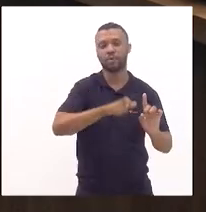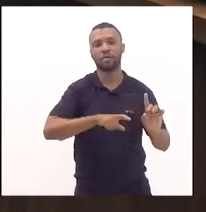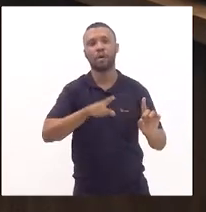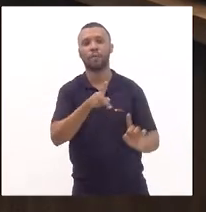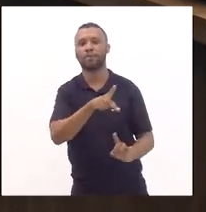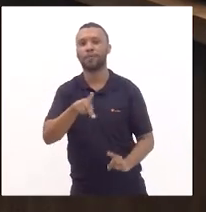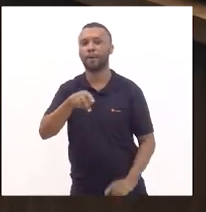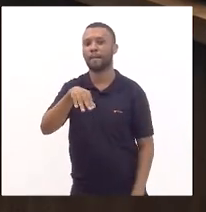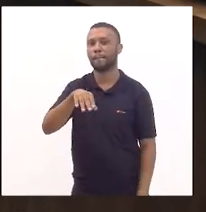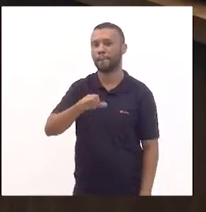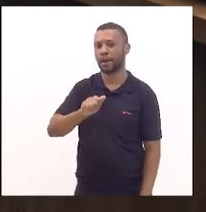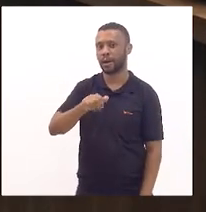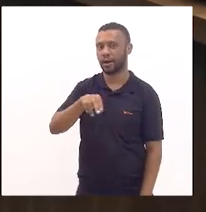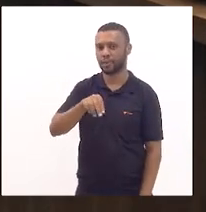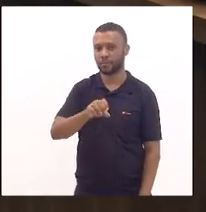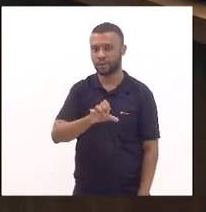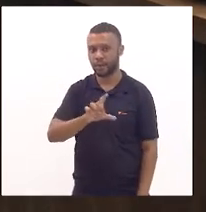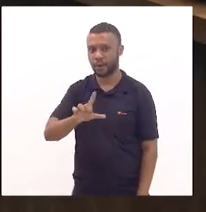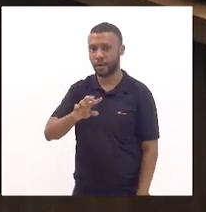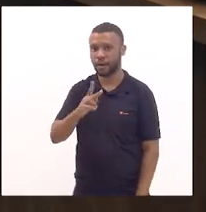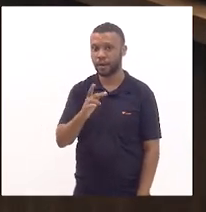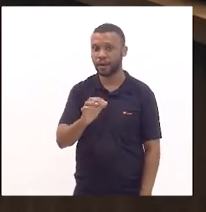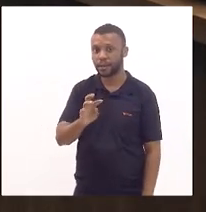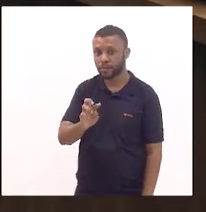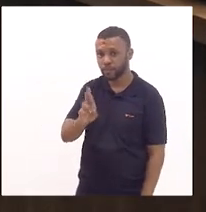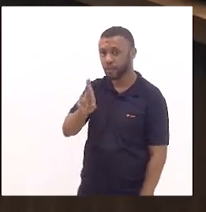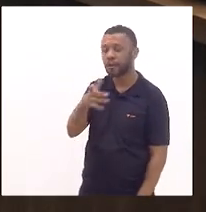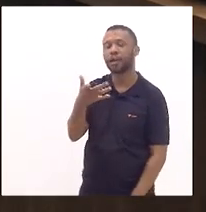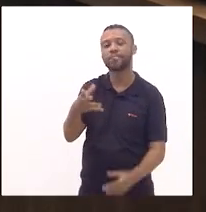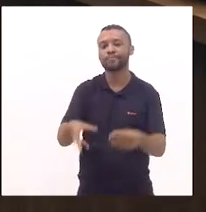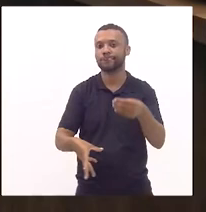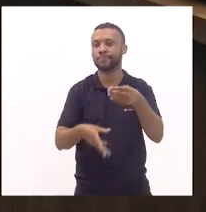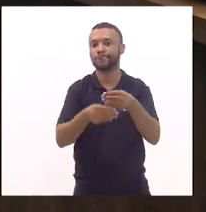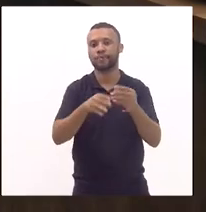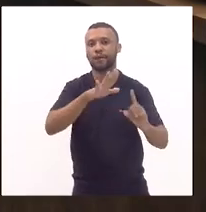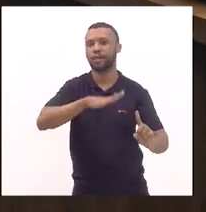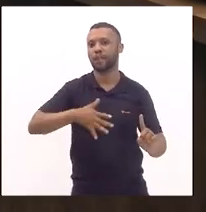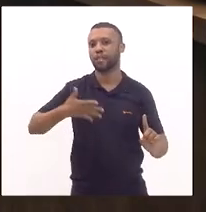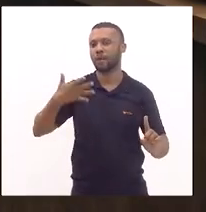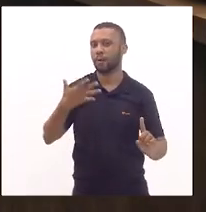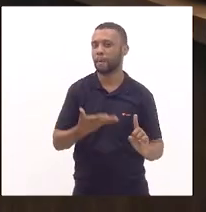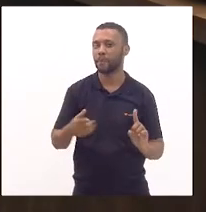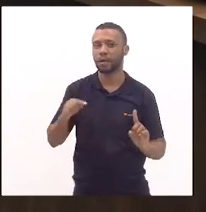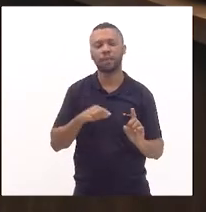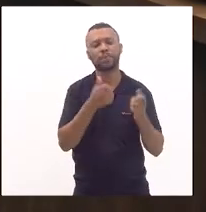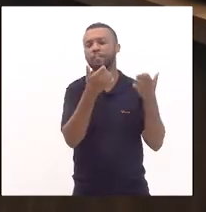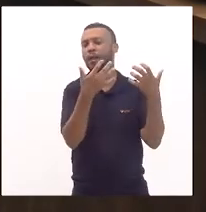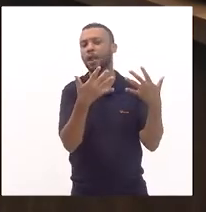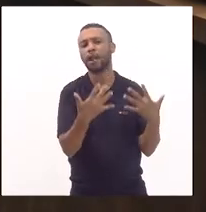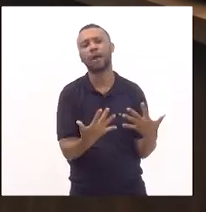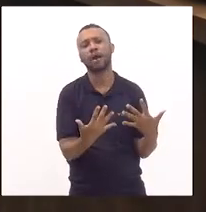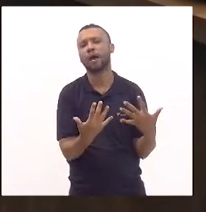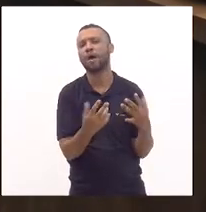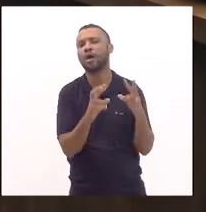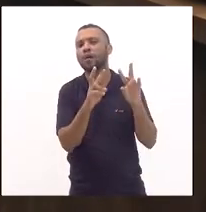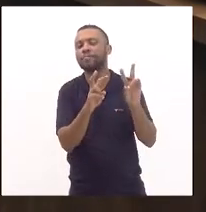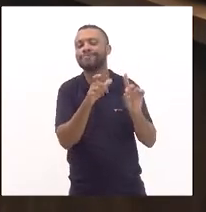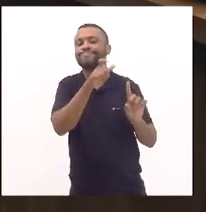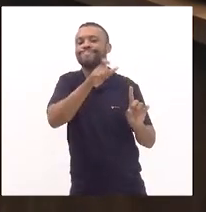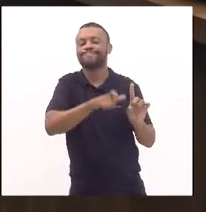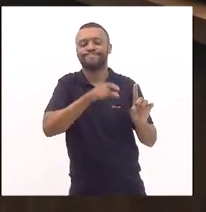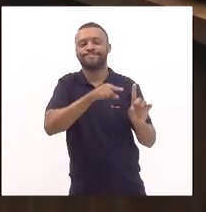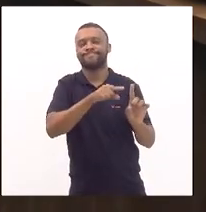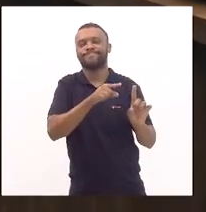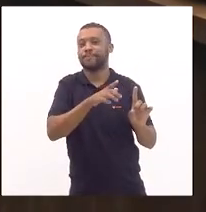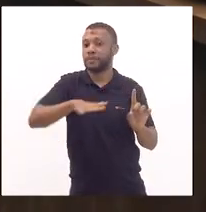Manuel Heitor. Quero ressaltar essa homenagem, porque trata-se de uma grande personalidade da